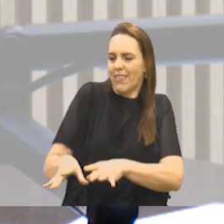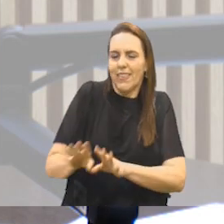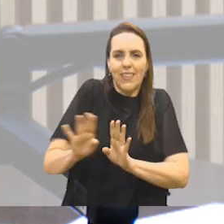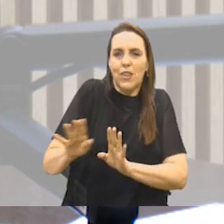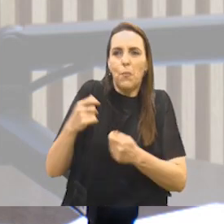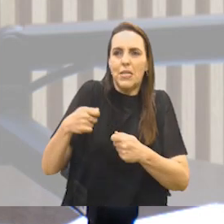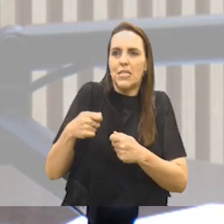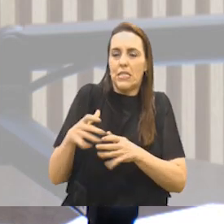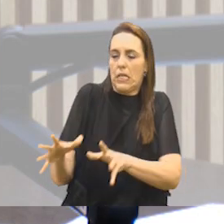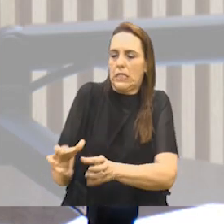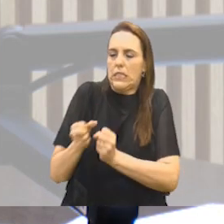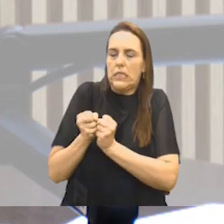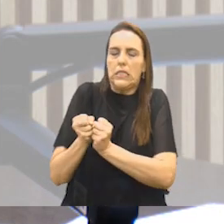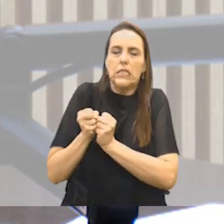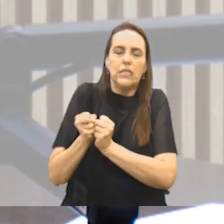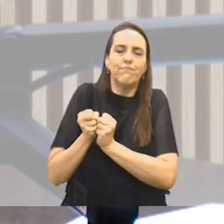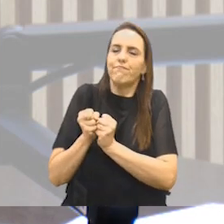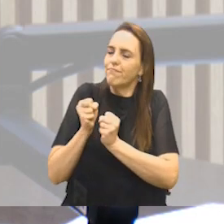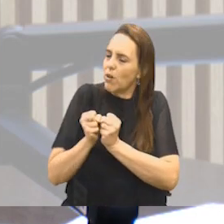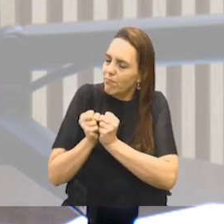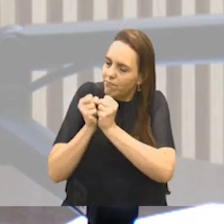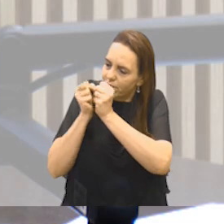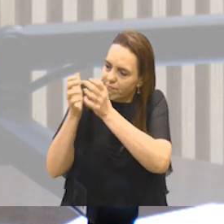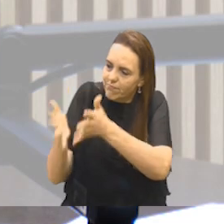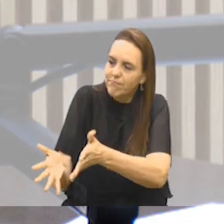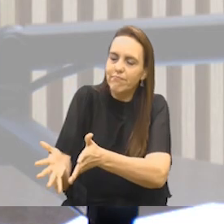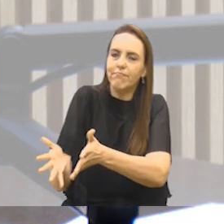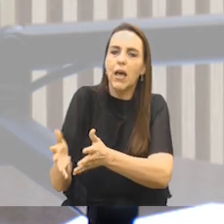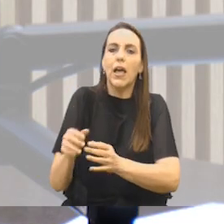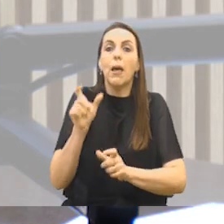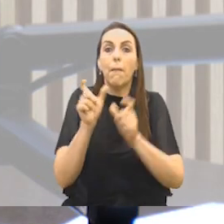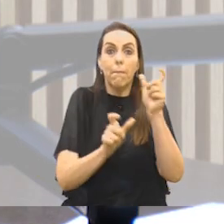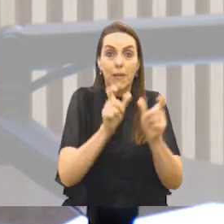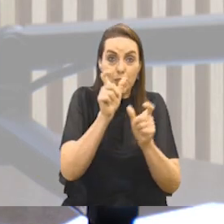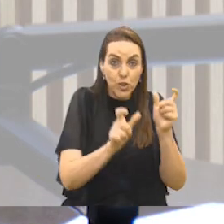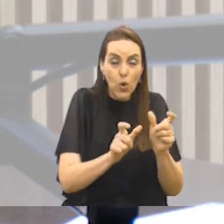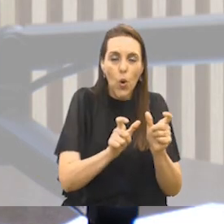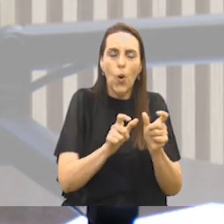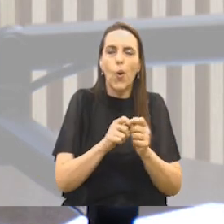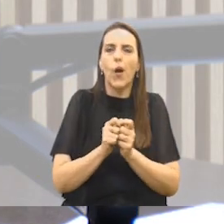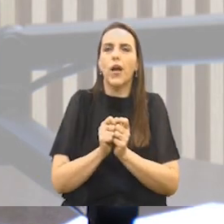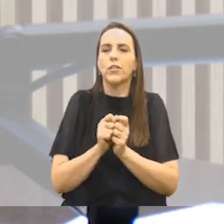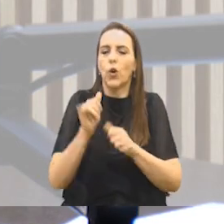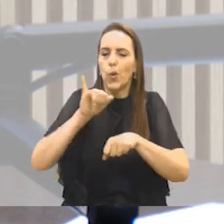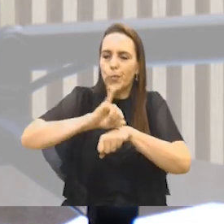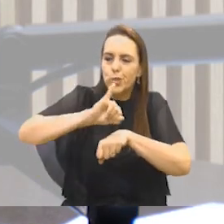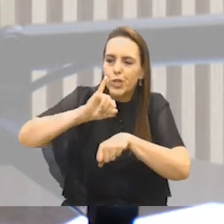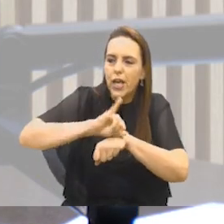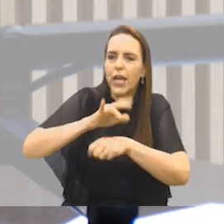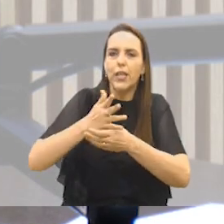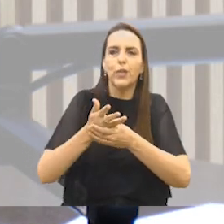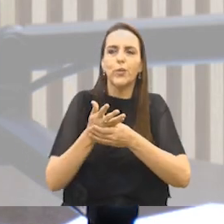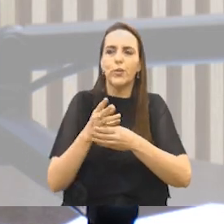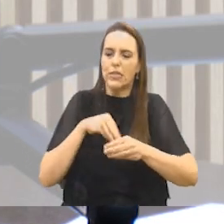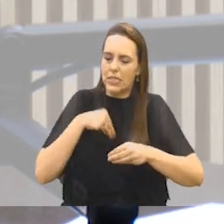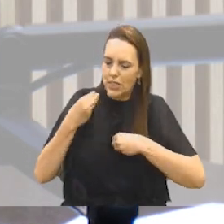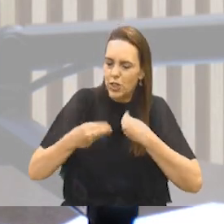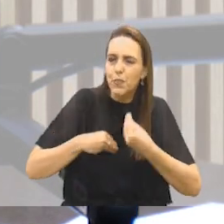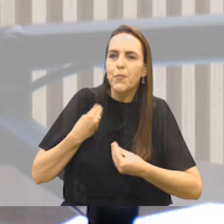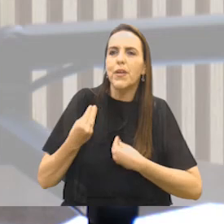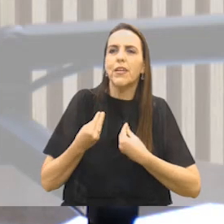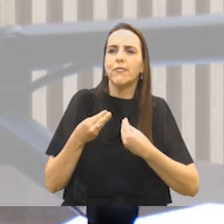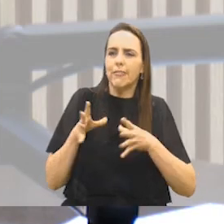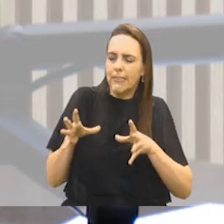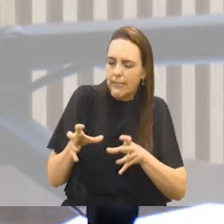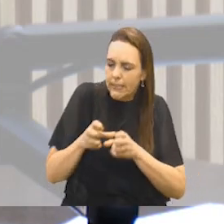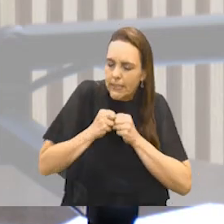desapegar. Porque nós somos seres humanos muito apegados. Apegados a pessoas, apegados a objetos,